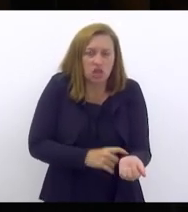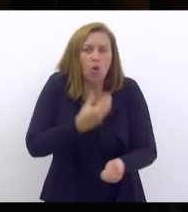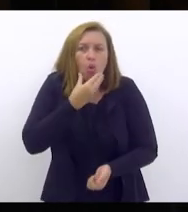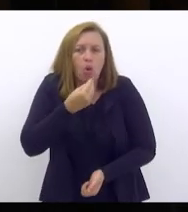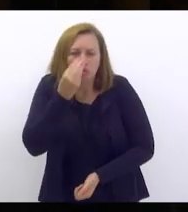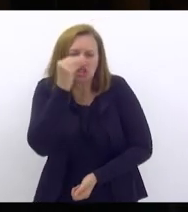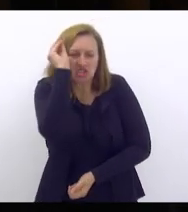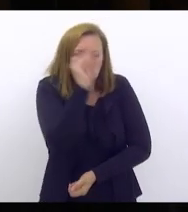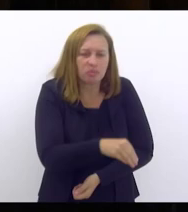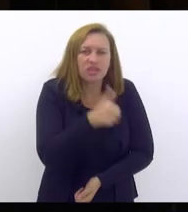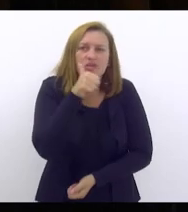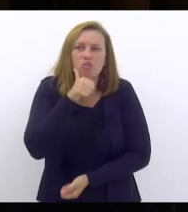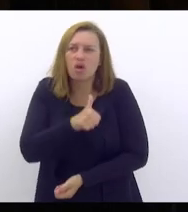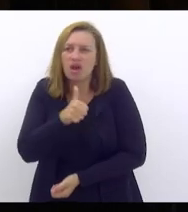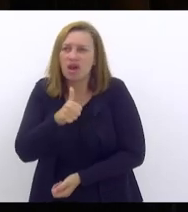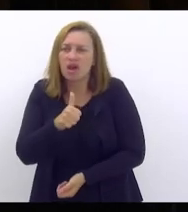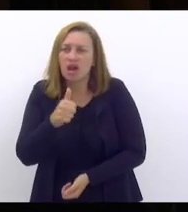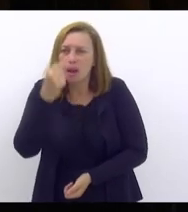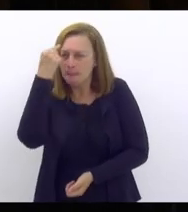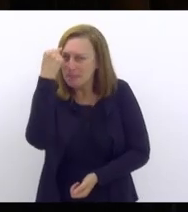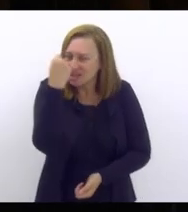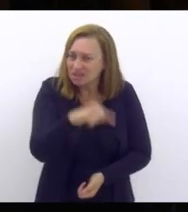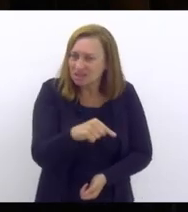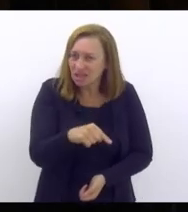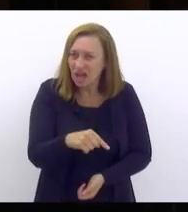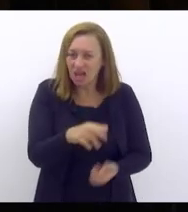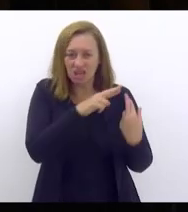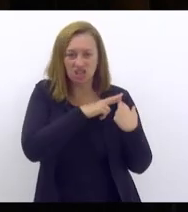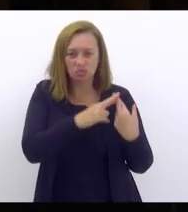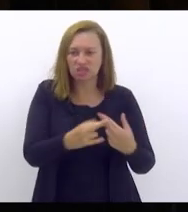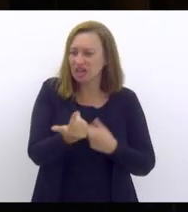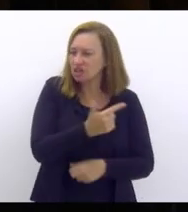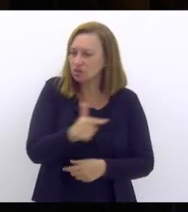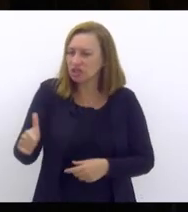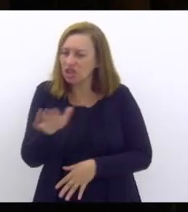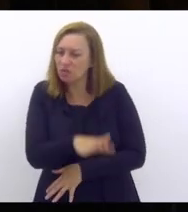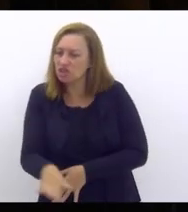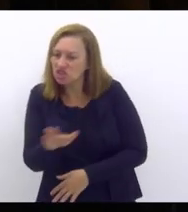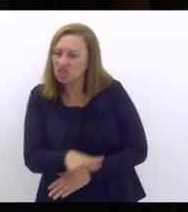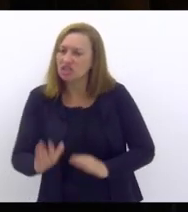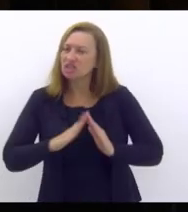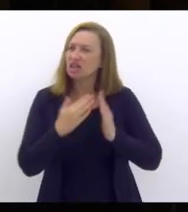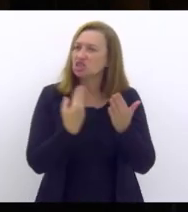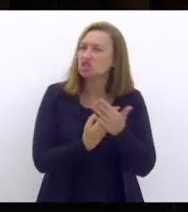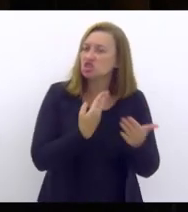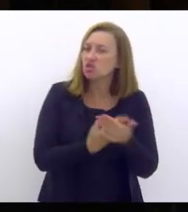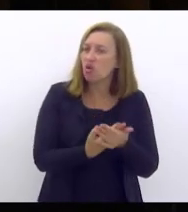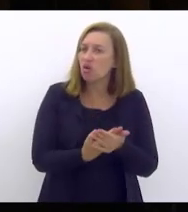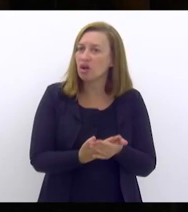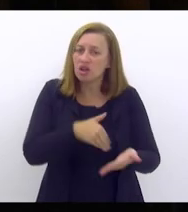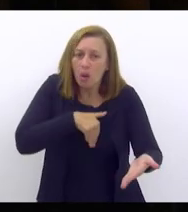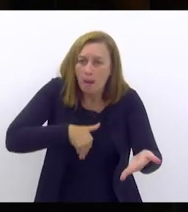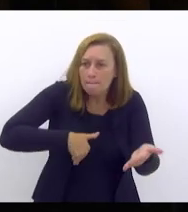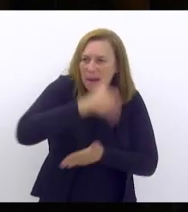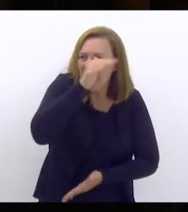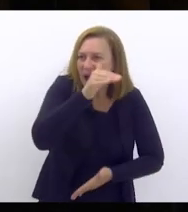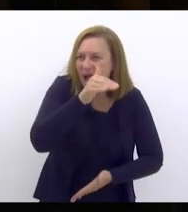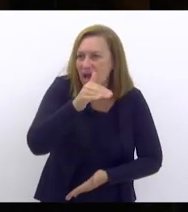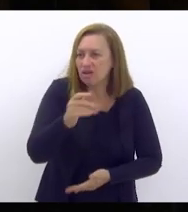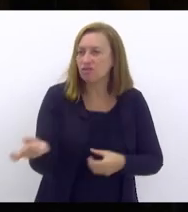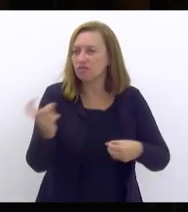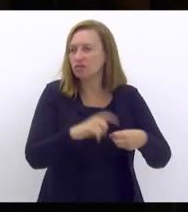mulheres, mandar o cara que não tem responsabilidade com as crianças nas escolas, mandar esse sujeito para